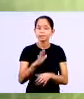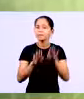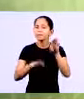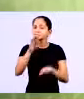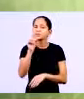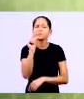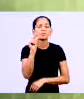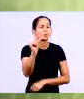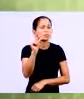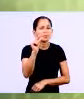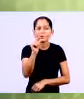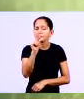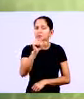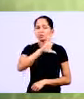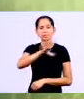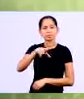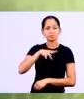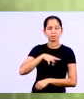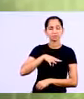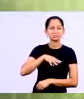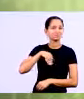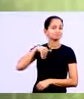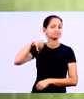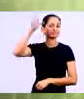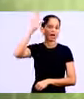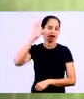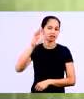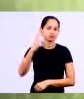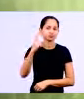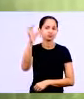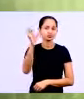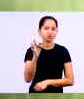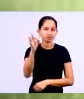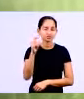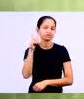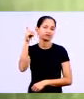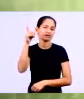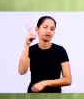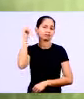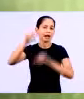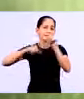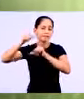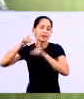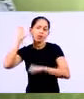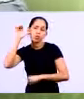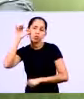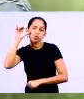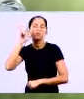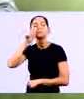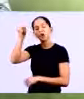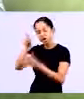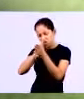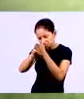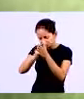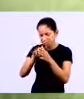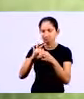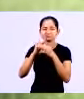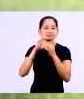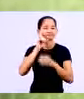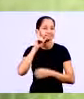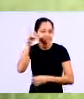0,5%. Para Portugal, ultrapassou 1%. Se vocês olharem, por curiosidade, alguns blogs